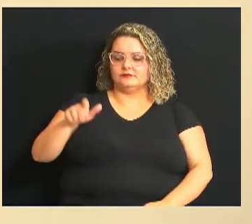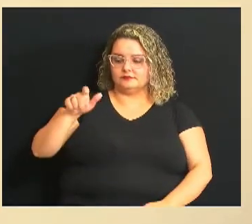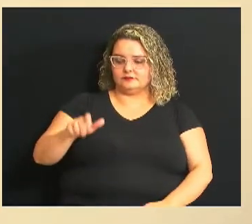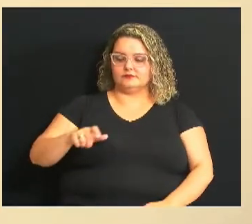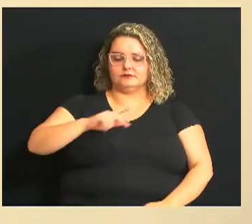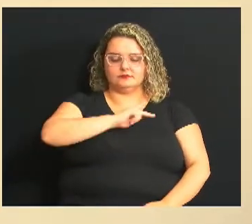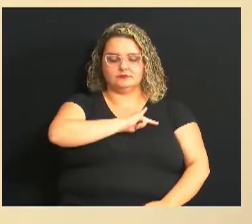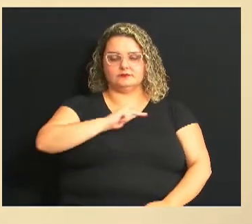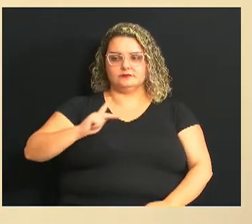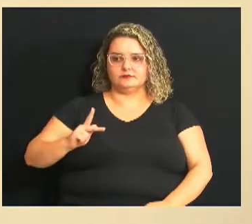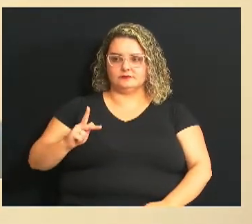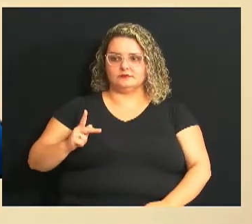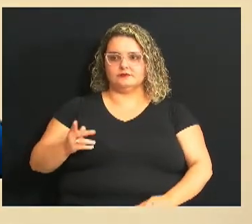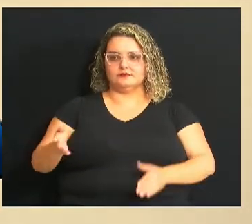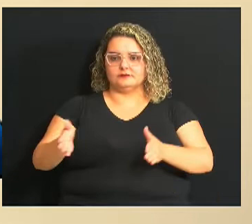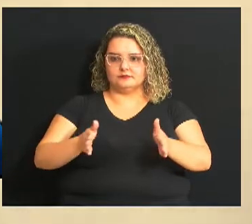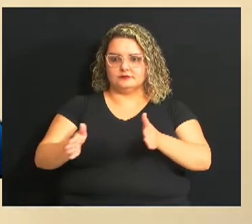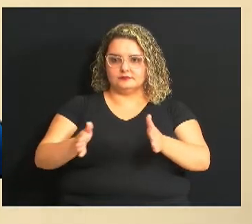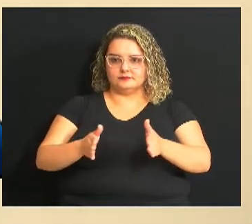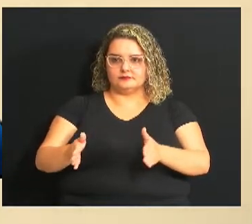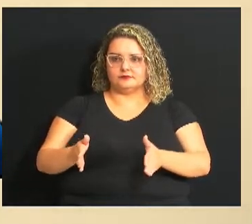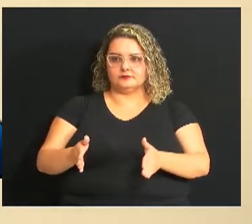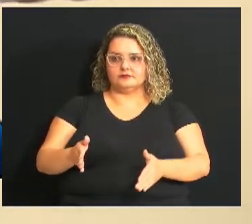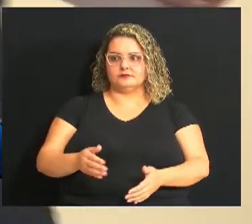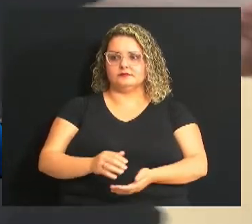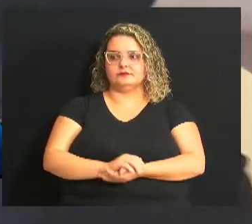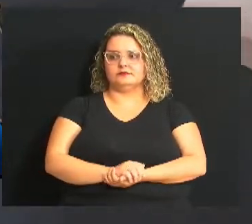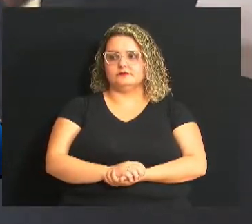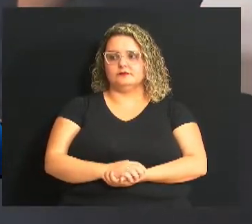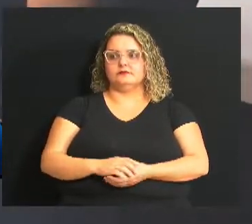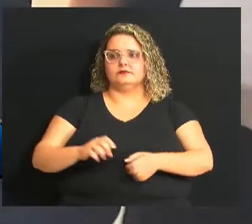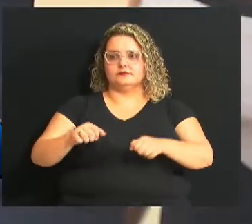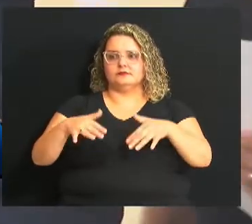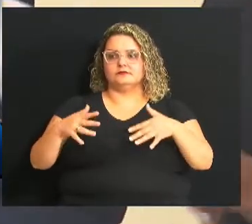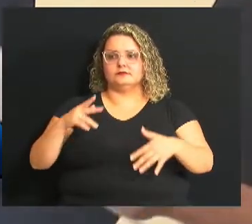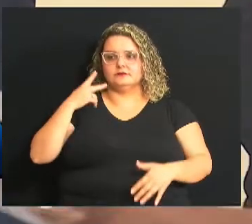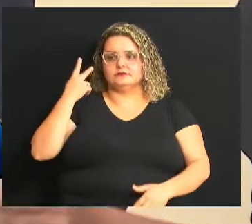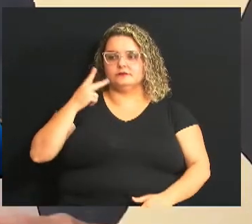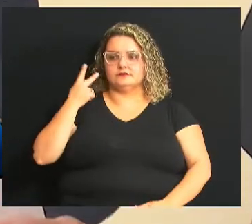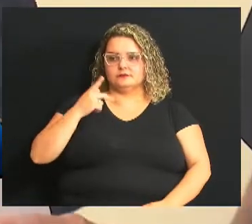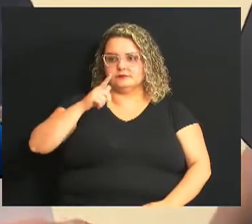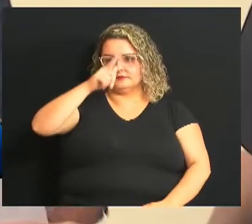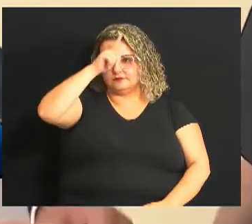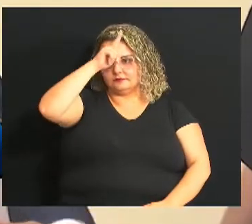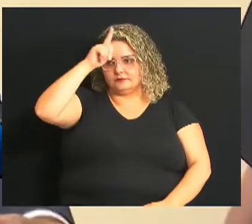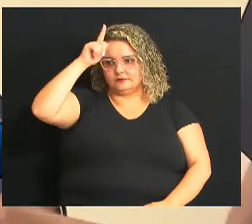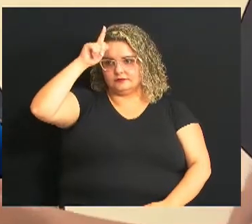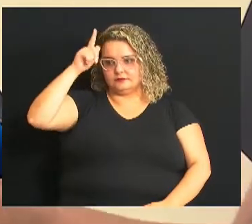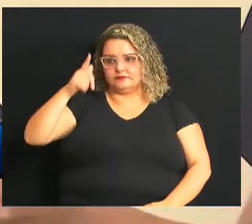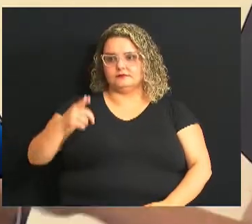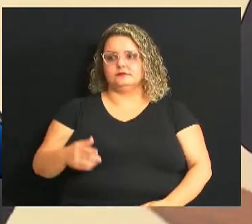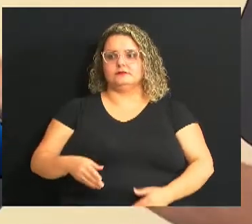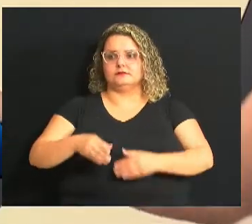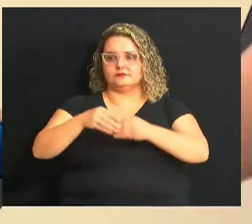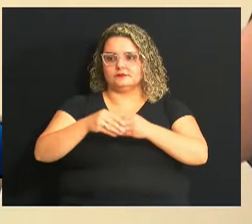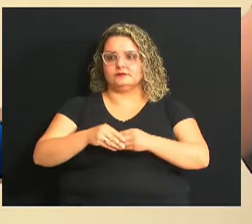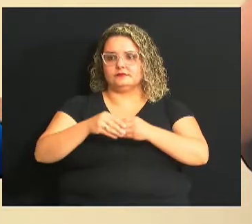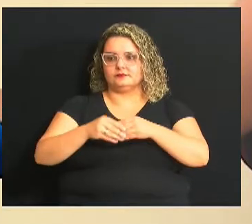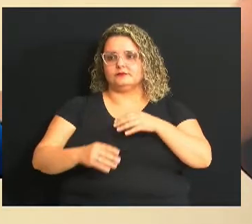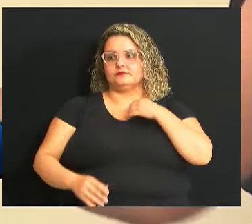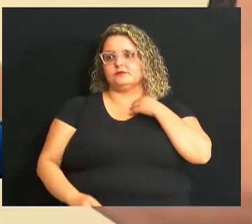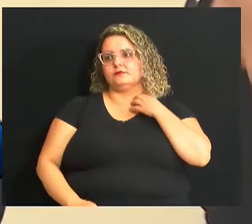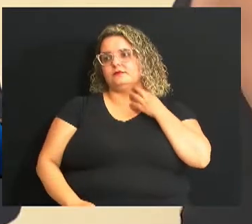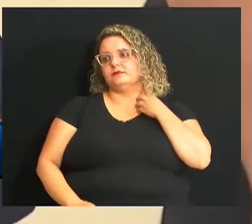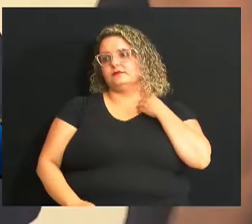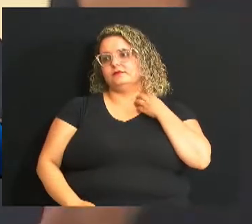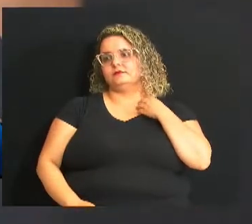presidente, nesse momento da sessão, o vereador Gustavo Peta, e com isso cumprimentar todos